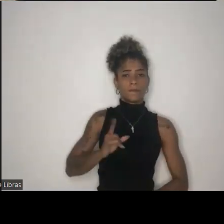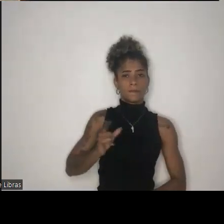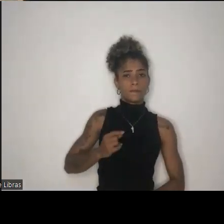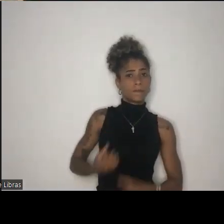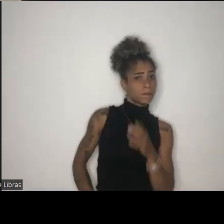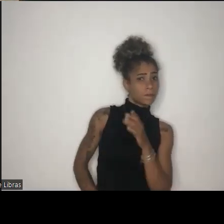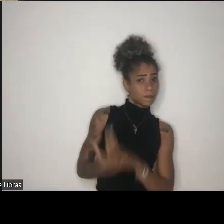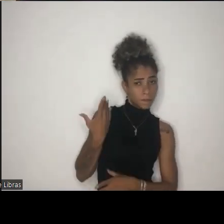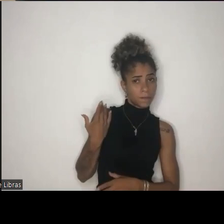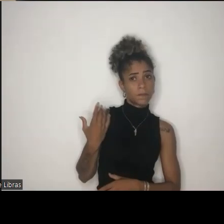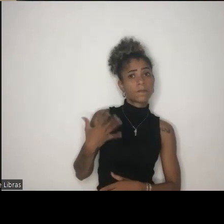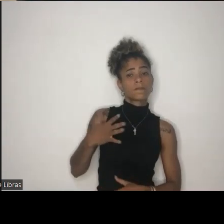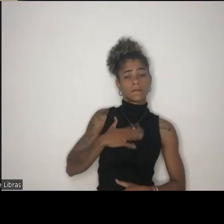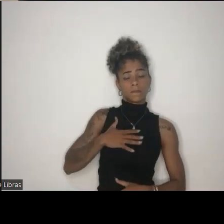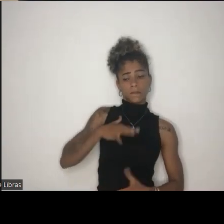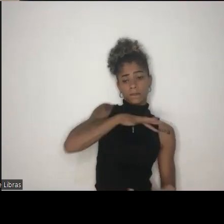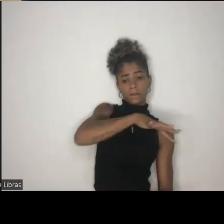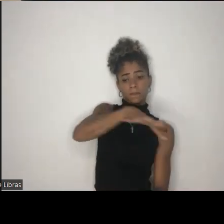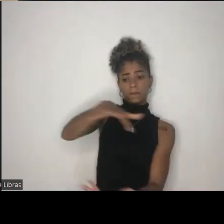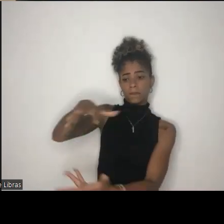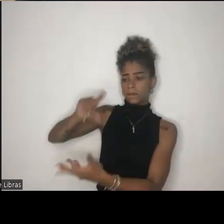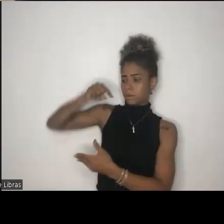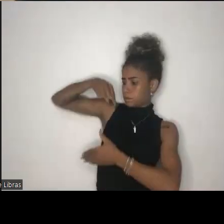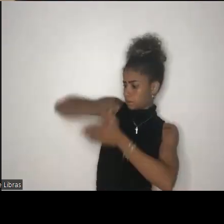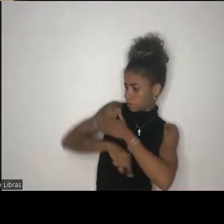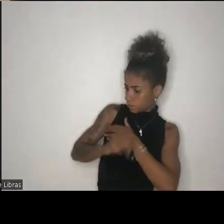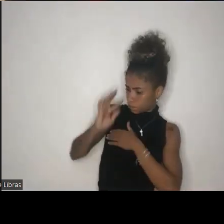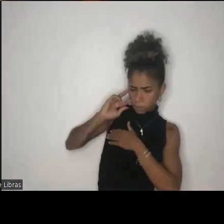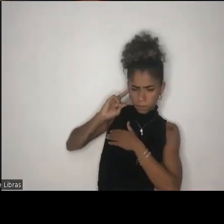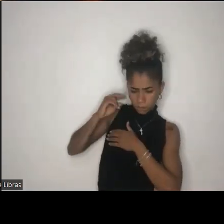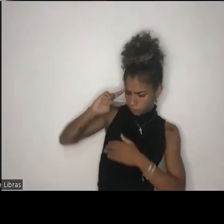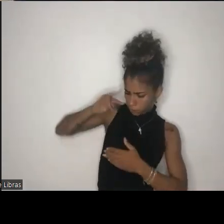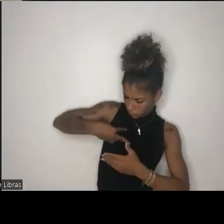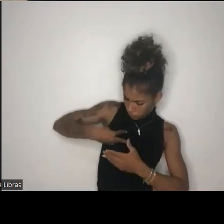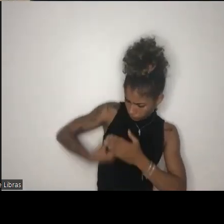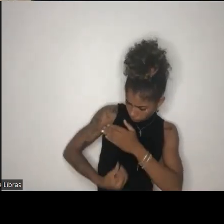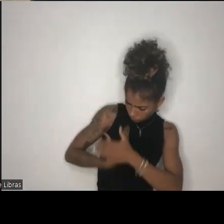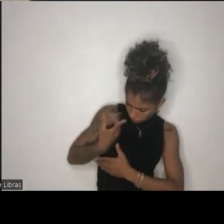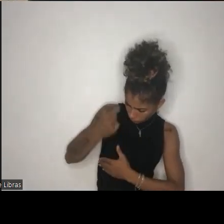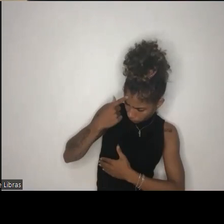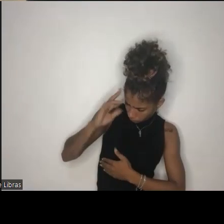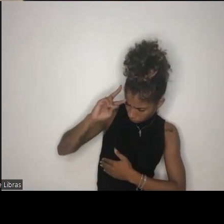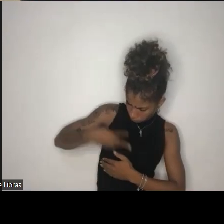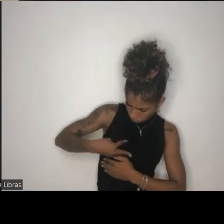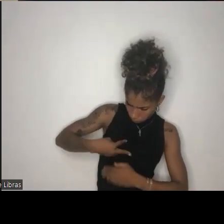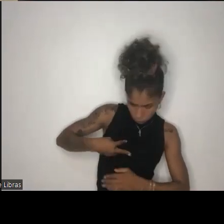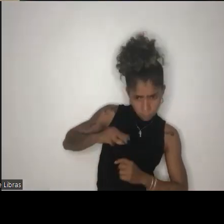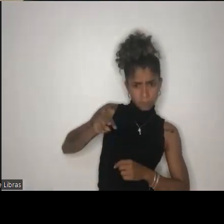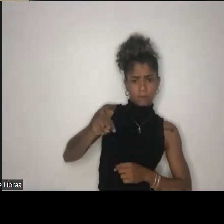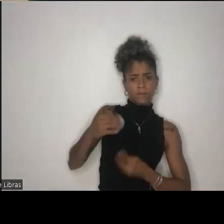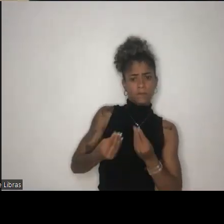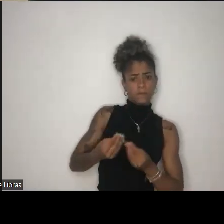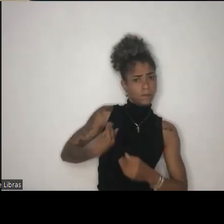o meu mundo para me entender nesse mundo para mim se fazer presente materialmente